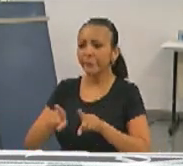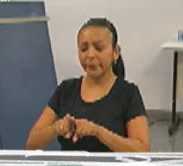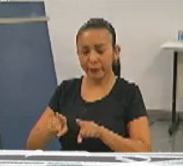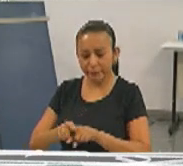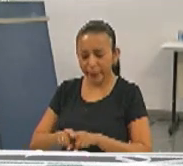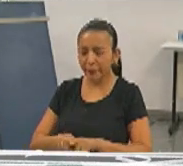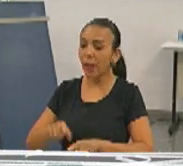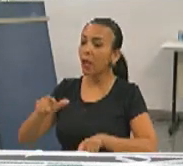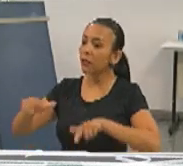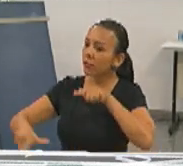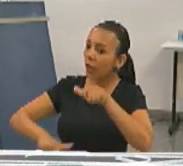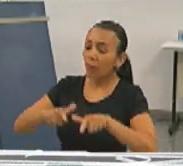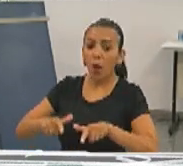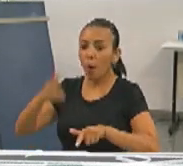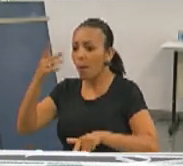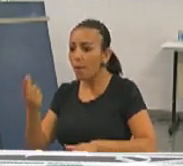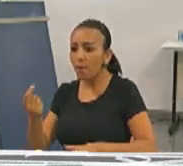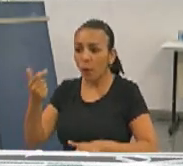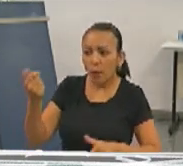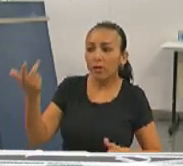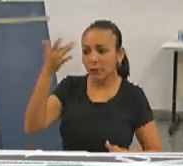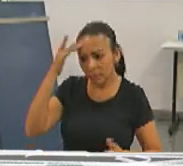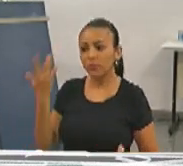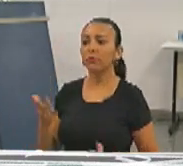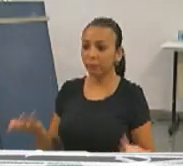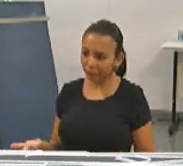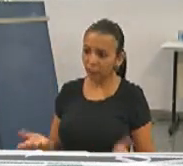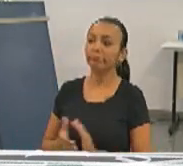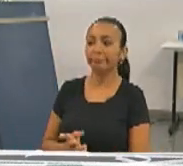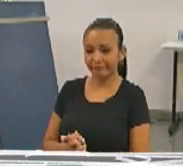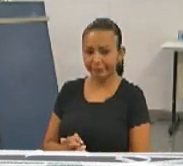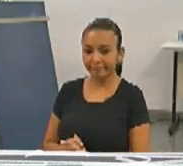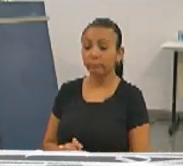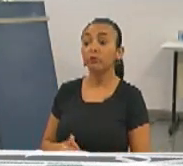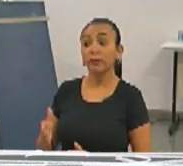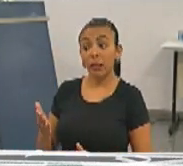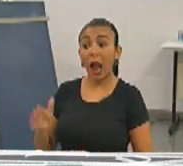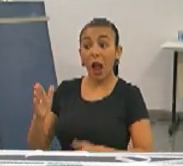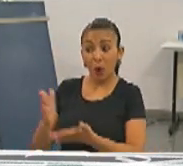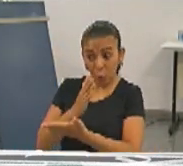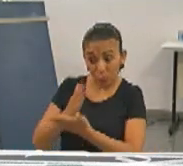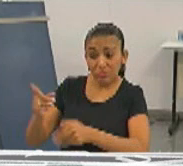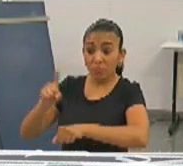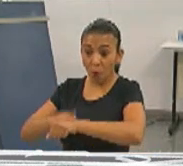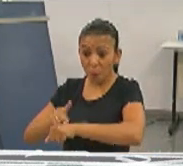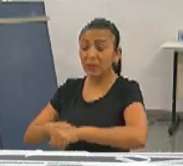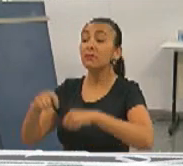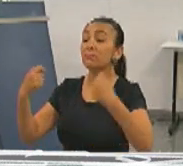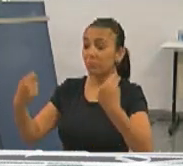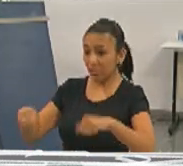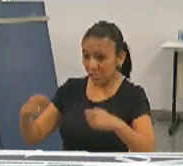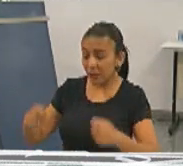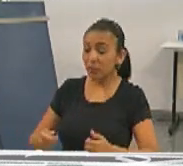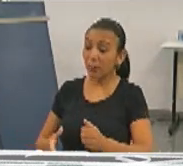força de trabalho limitada dentro da nossa instituição, a gente sabe disso. Então, em alguns momentos, é necessário